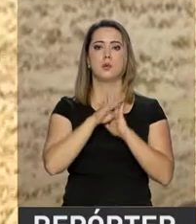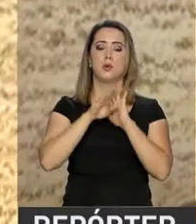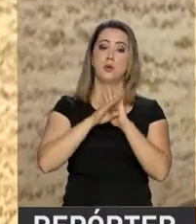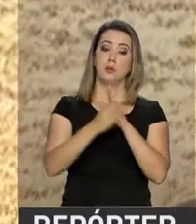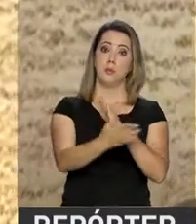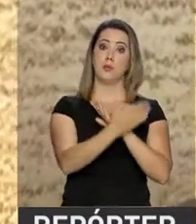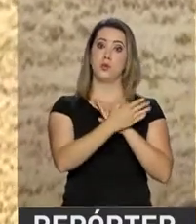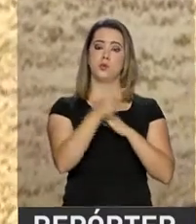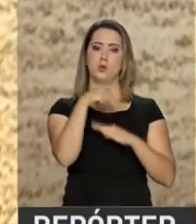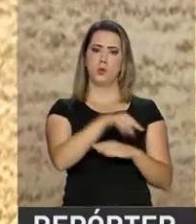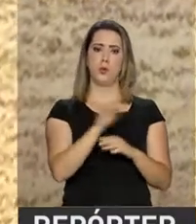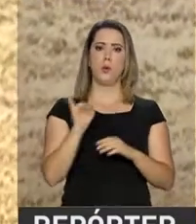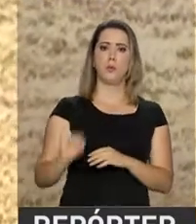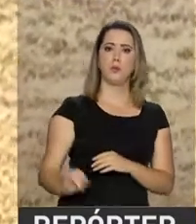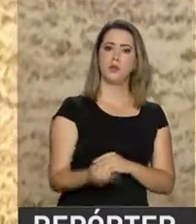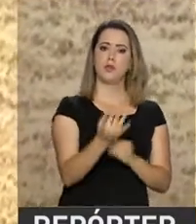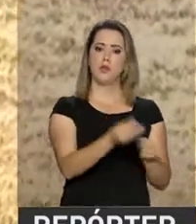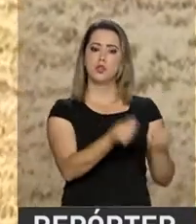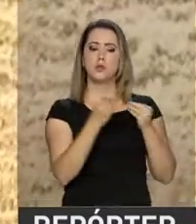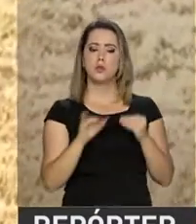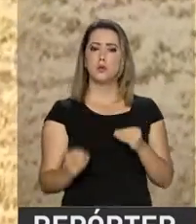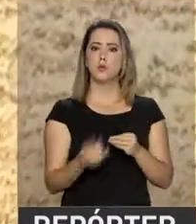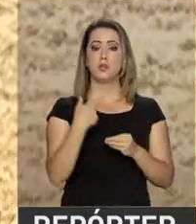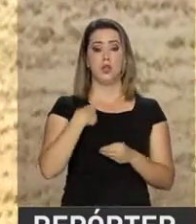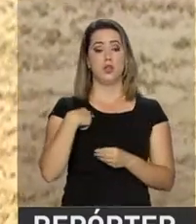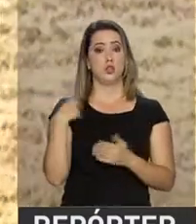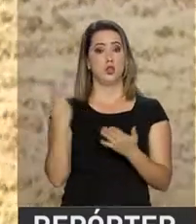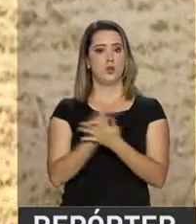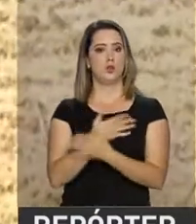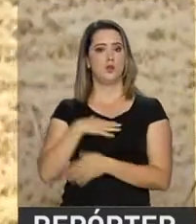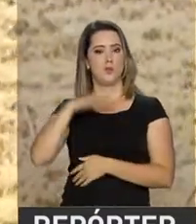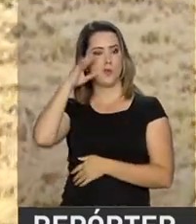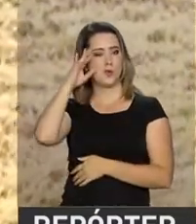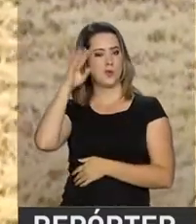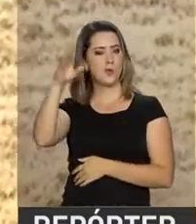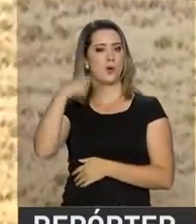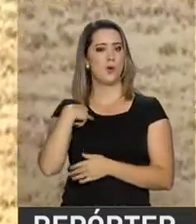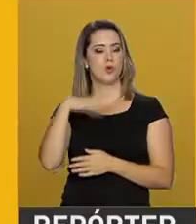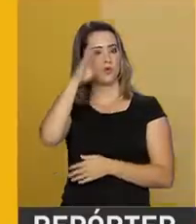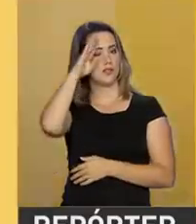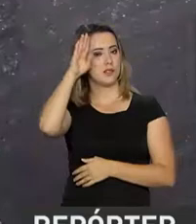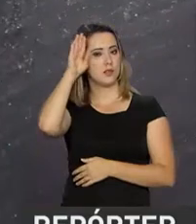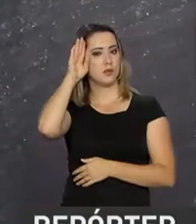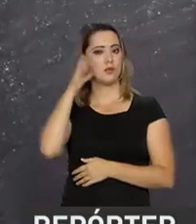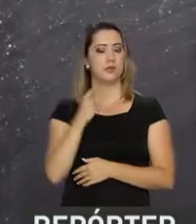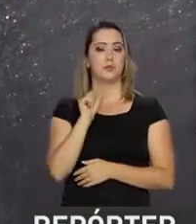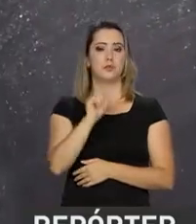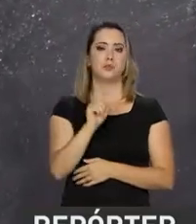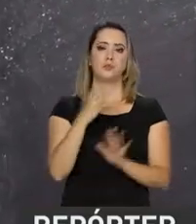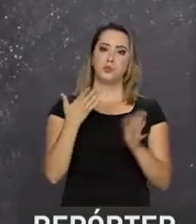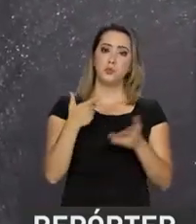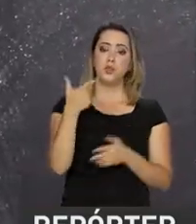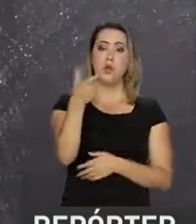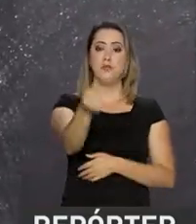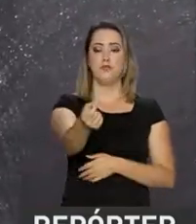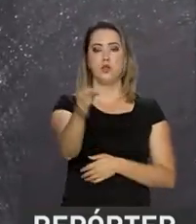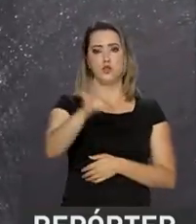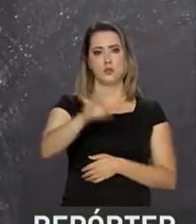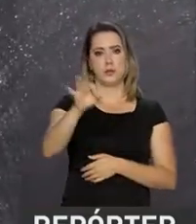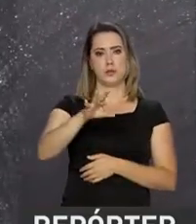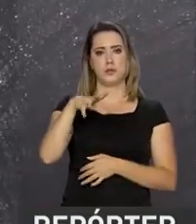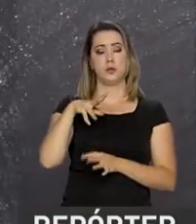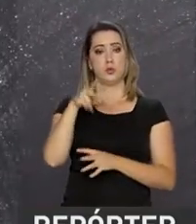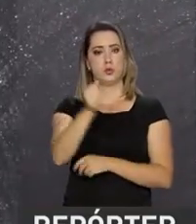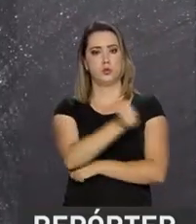tive a oportunidade de realizar o meu sonho de cursar uma graduação cerca de 20% dos estudantes que